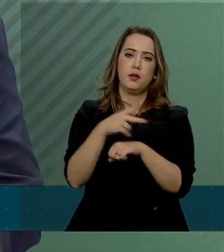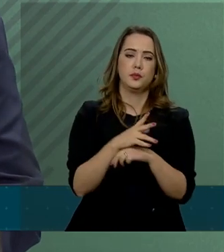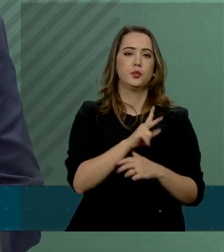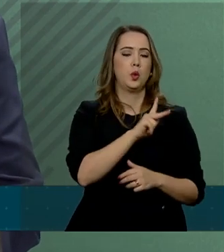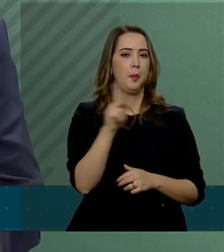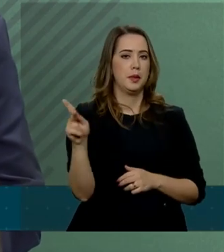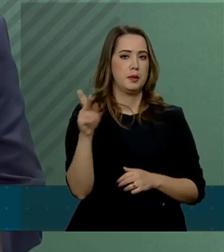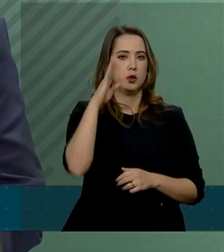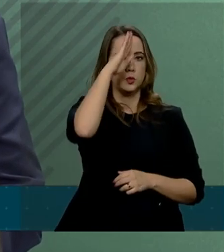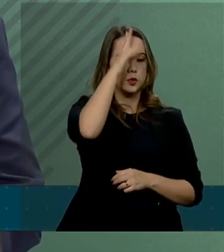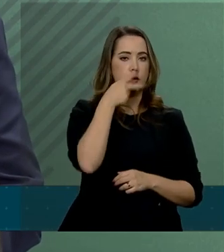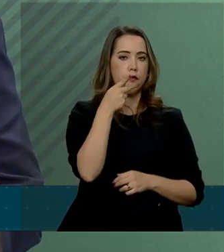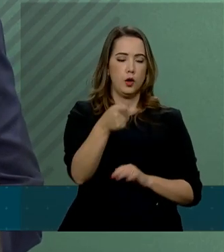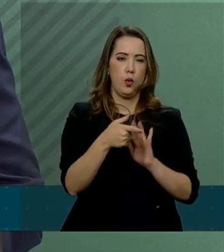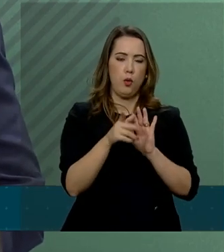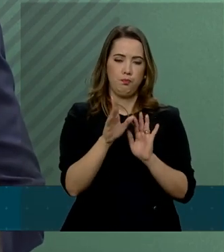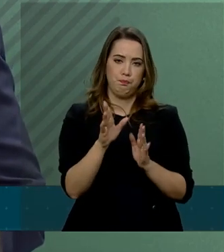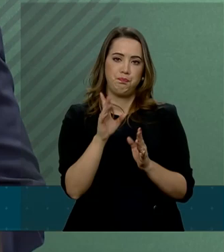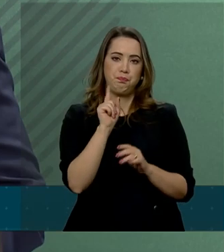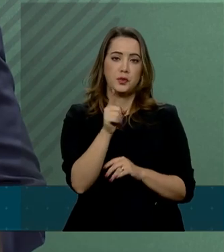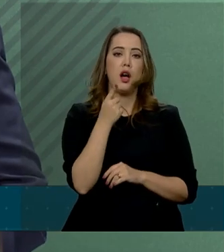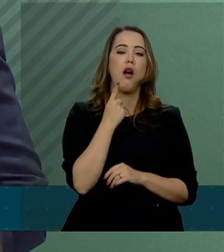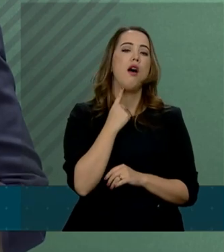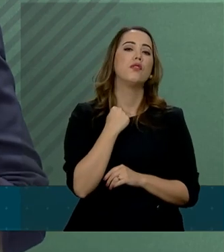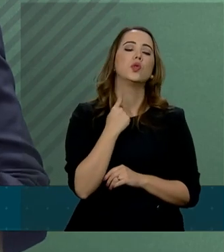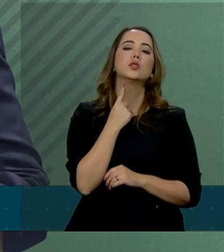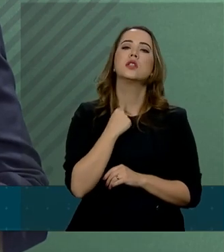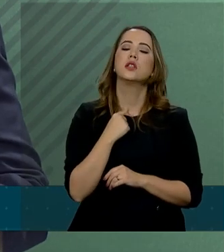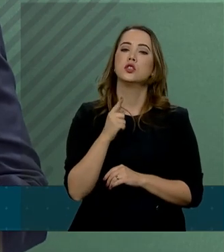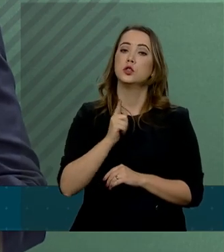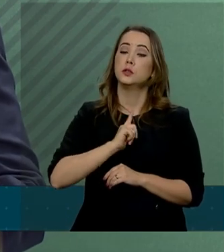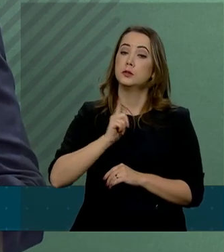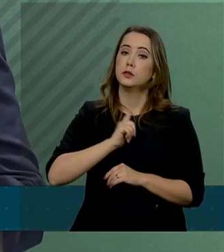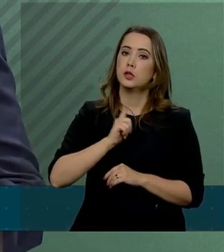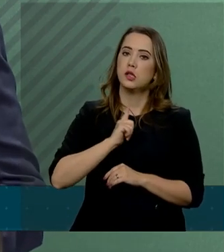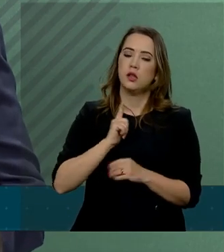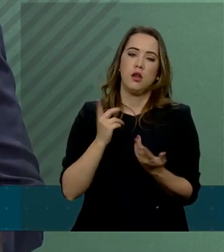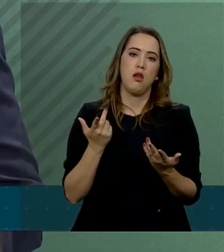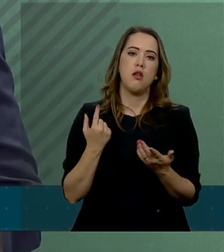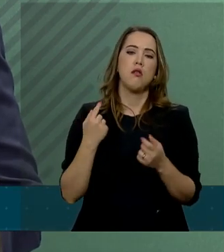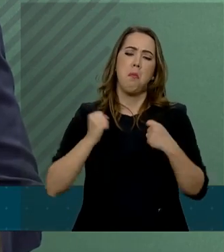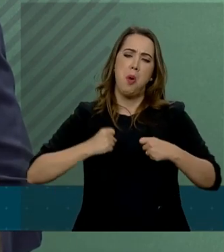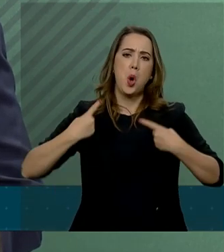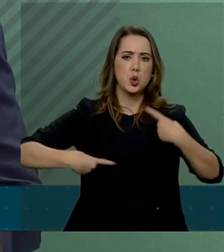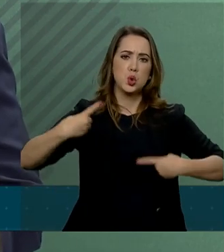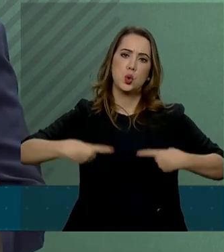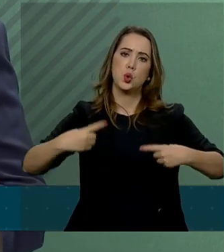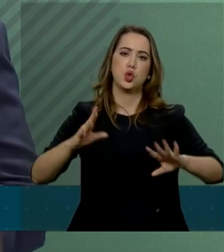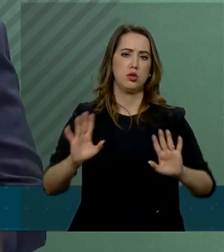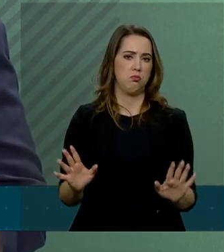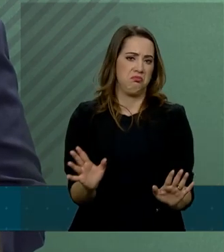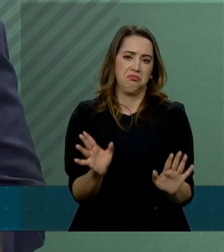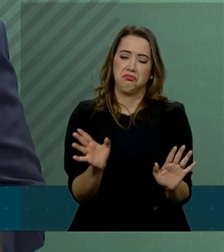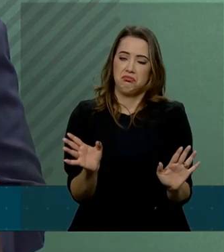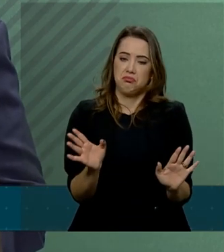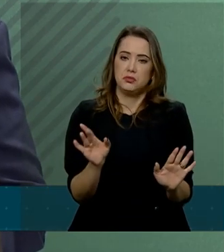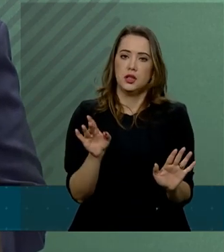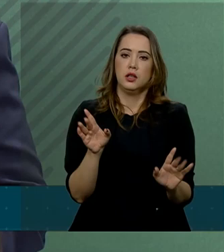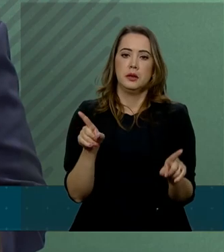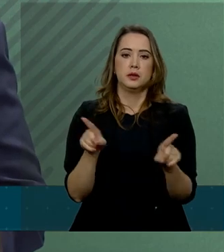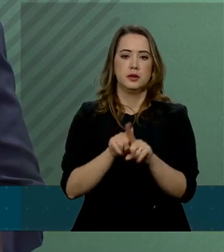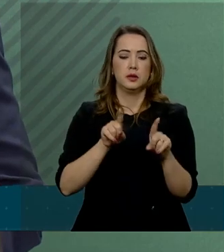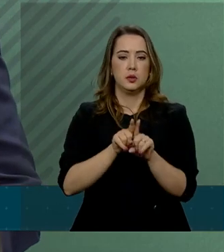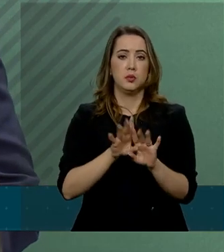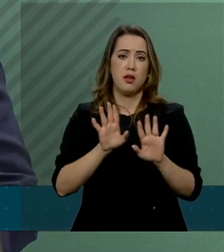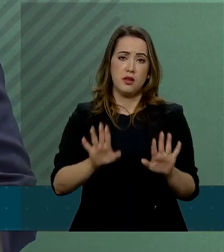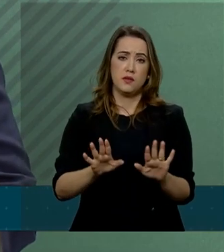me comentou há pouco a sua intenção está aberto a essa discussão inclusive num